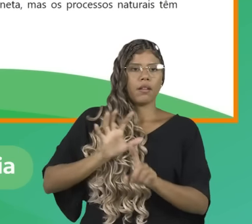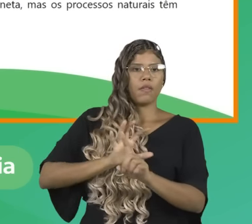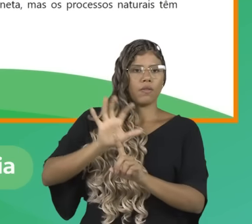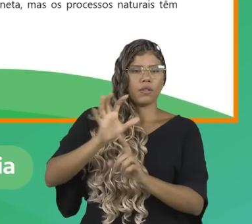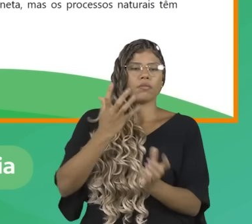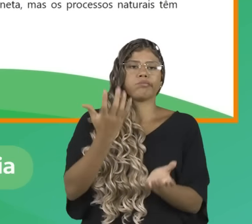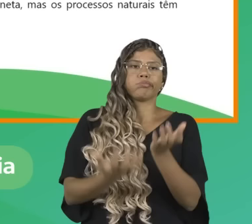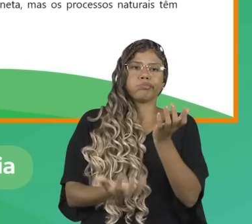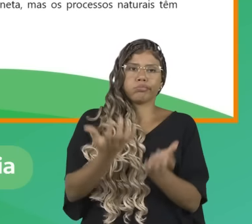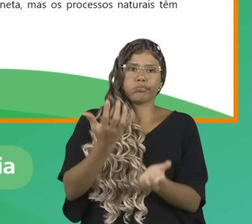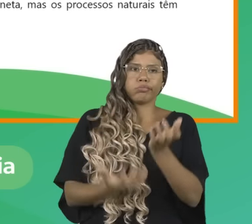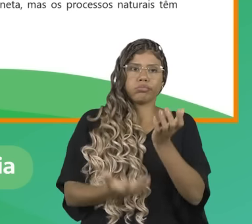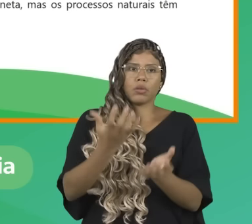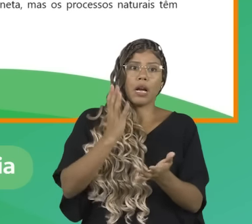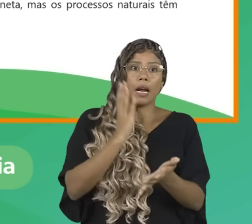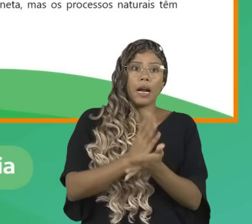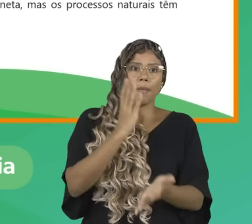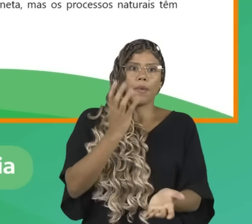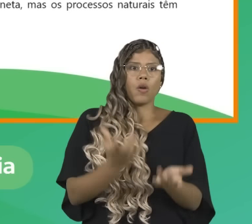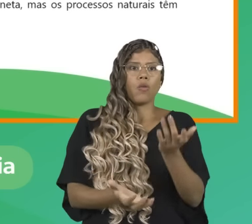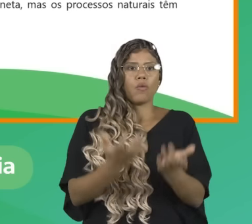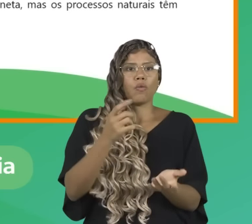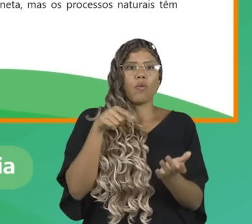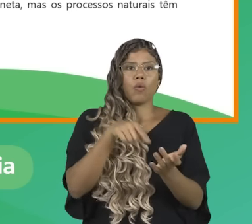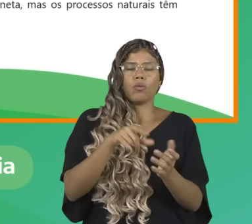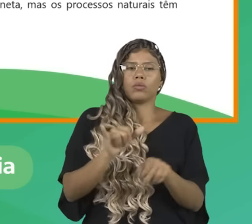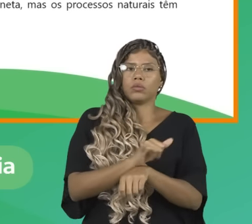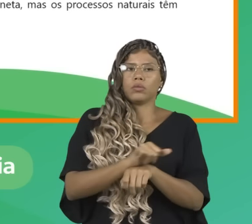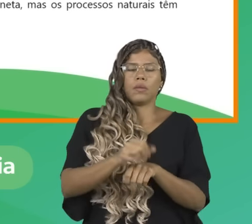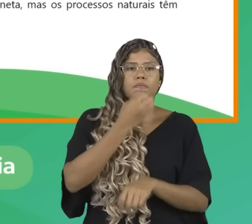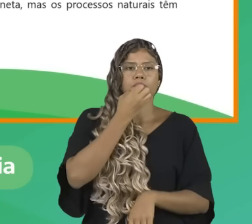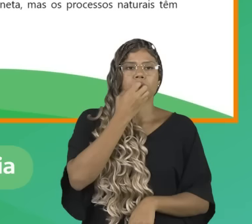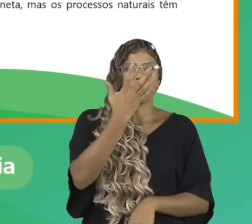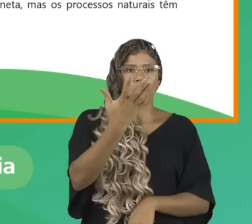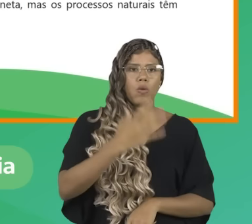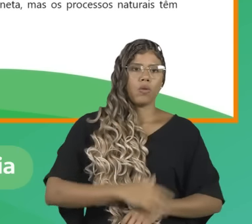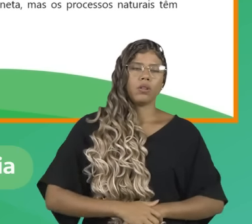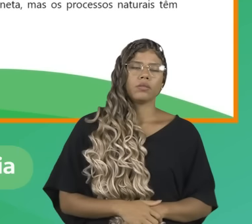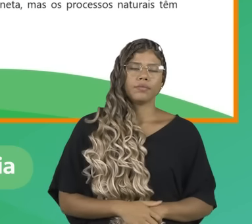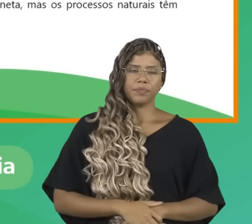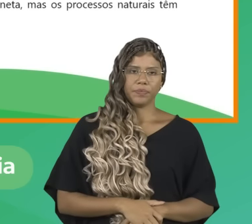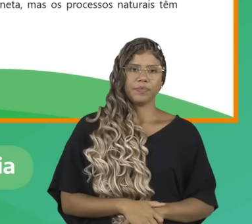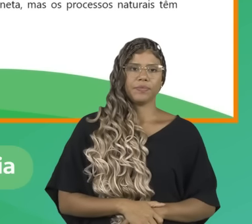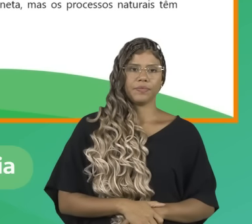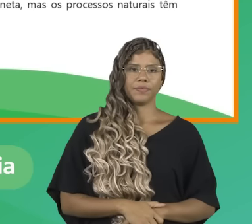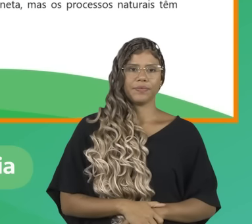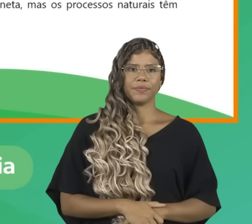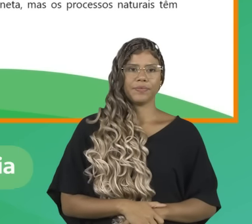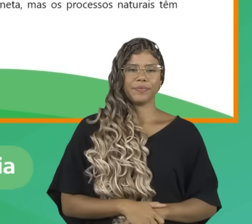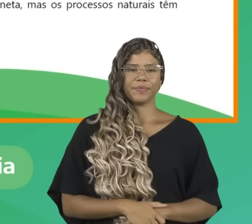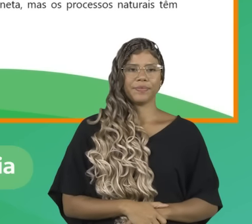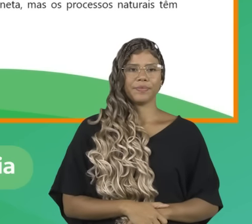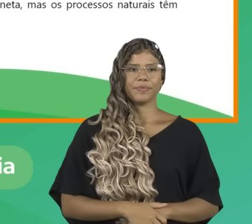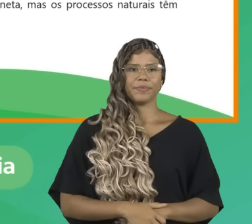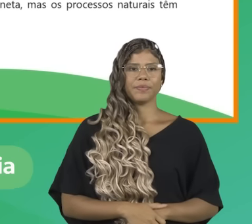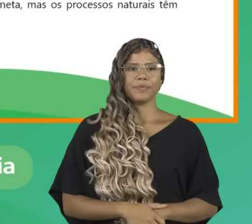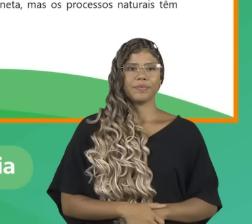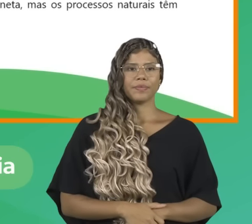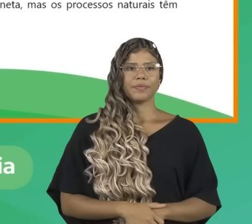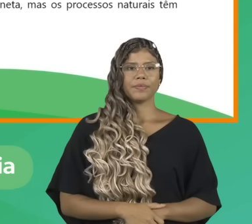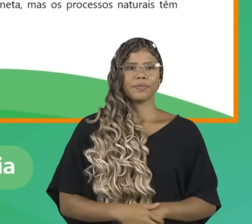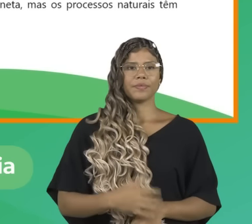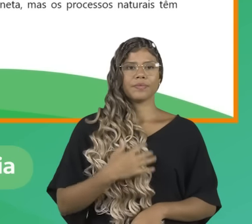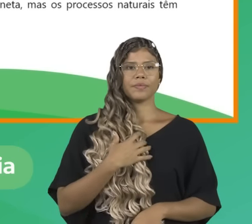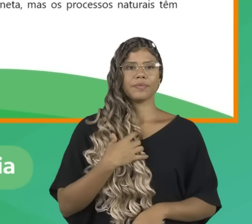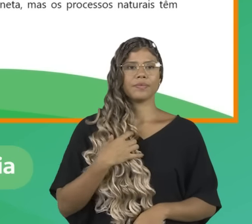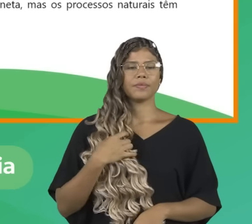seria um grande benefício para uma redução do processo de aquecimento global. D. A destruição das florestas